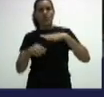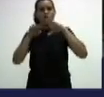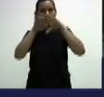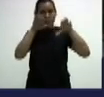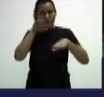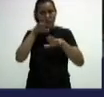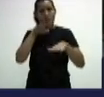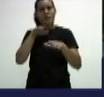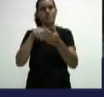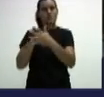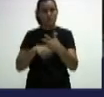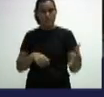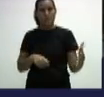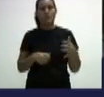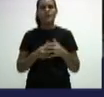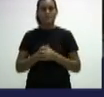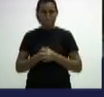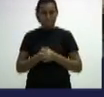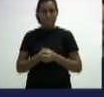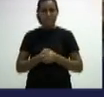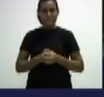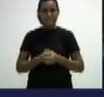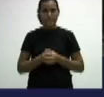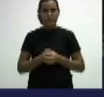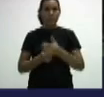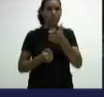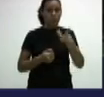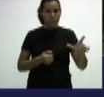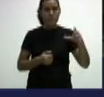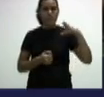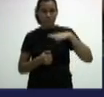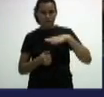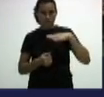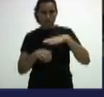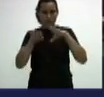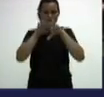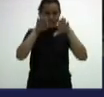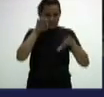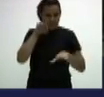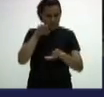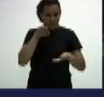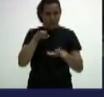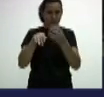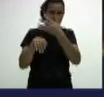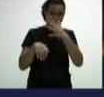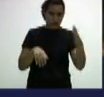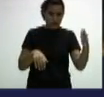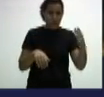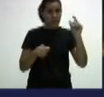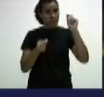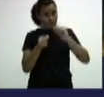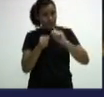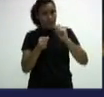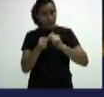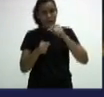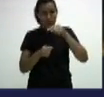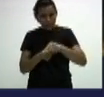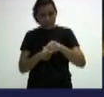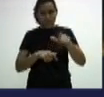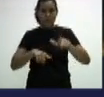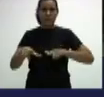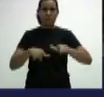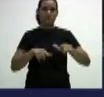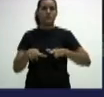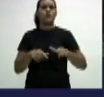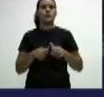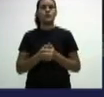gente inclusive, lutar eu estou sugiro isso aí para outras cidades aí da Baixada Santista, executarem esse tipo de trabalho